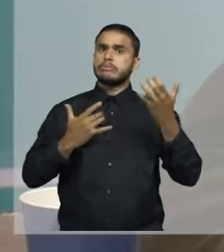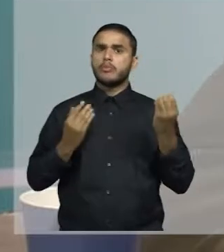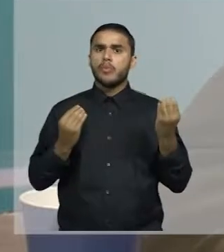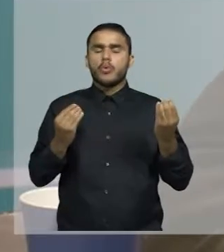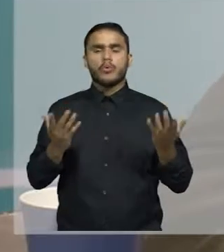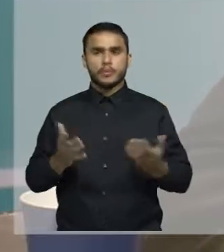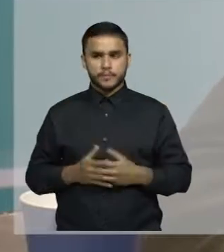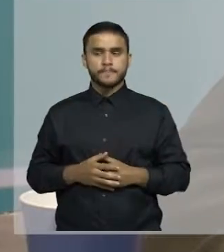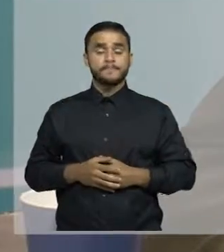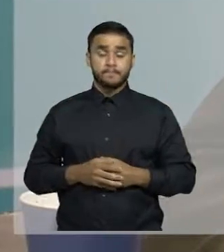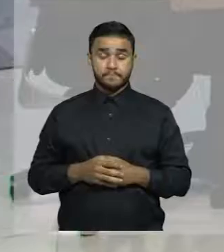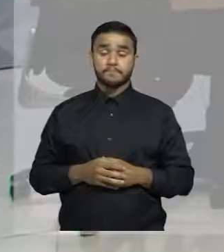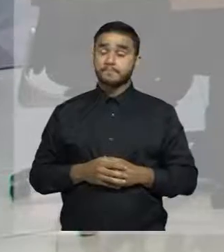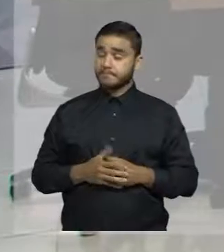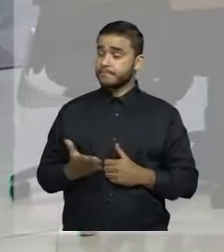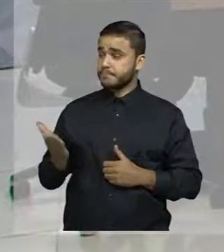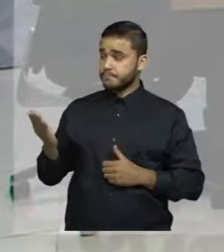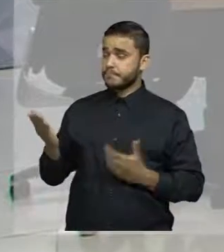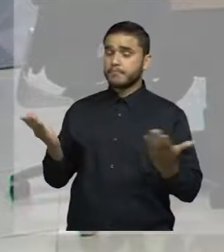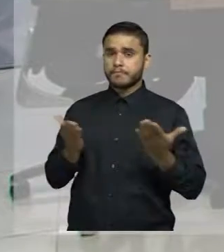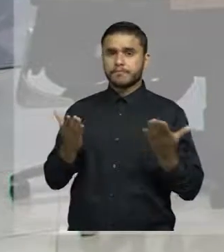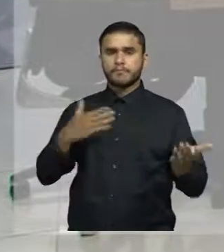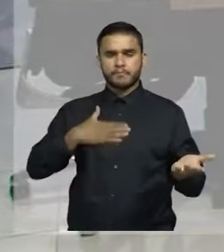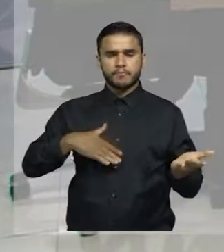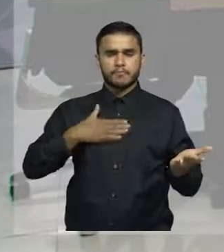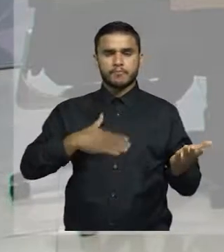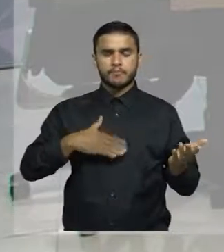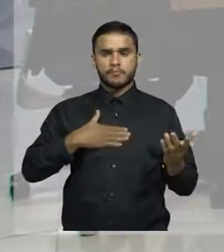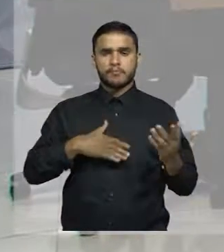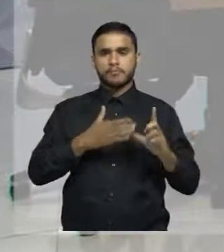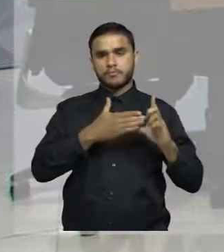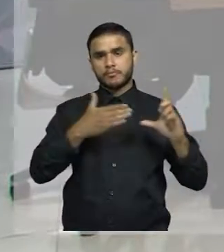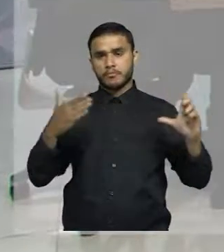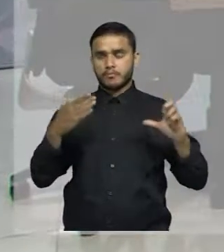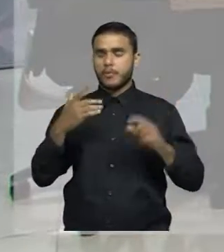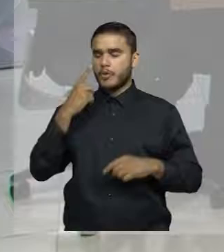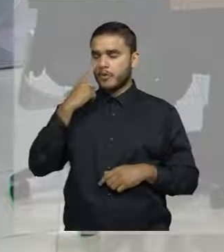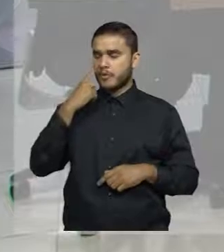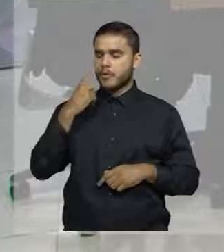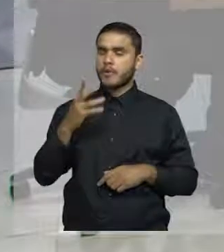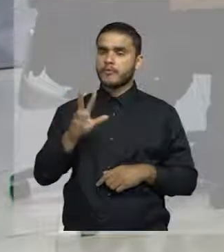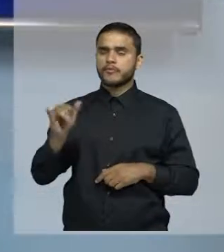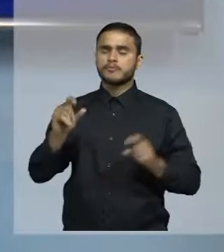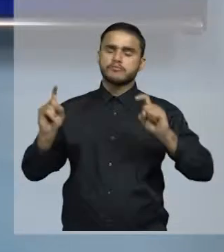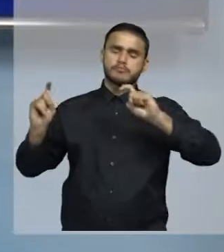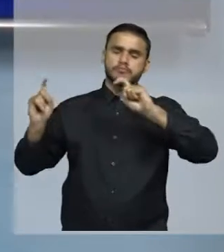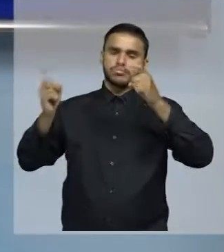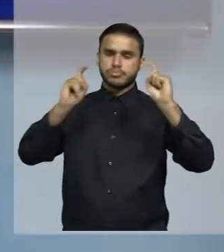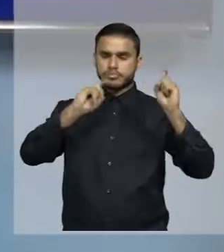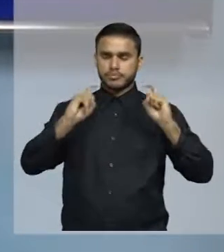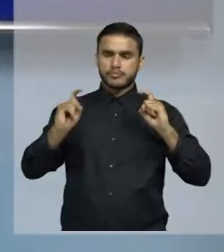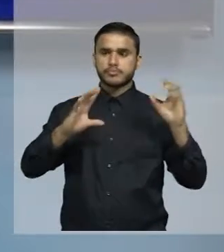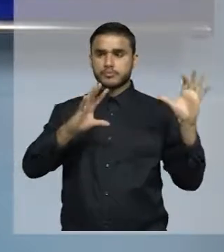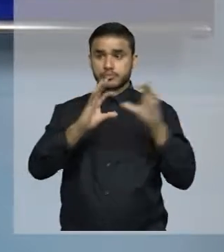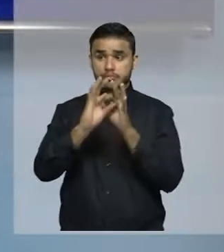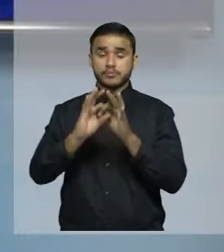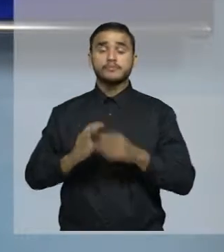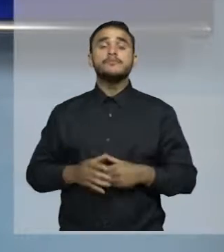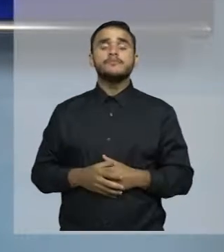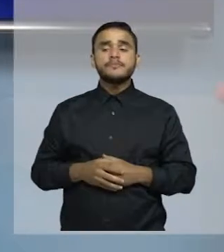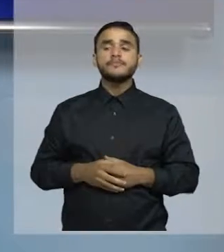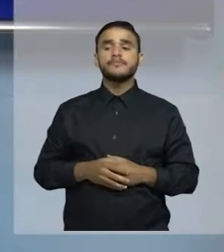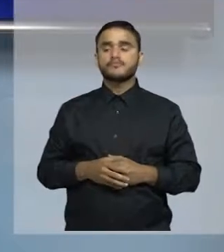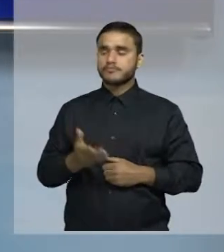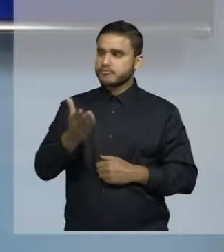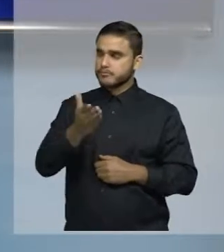guerra. A gente vai fazer mais um intervalo e quando voltarmos, sequenciando ainda essa discussão, eu queria trazer